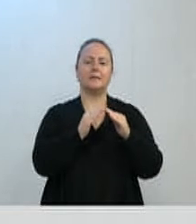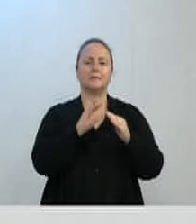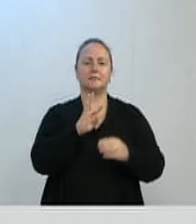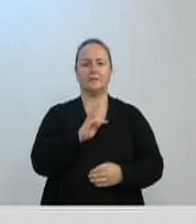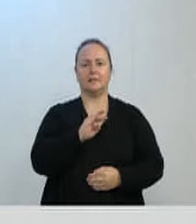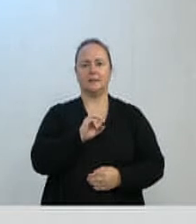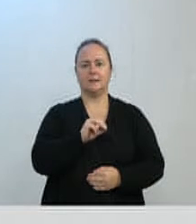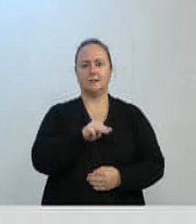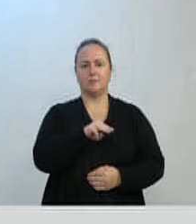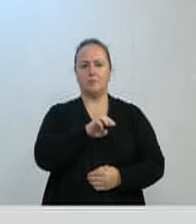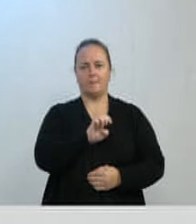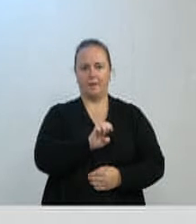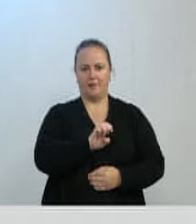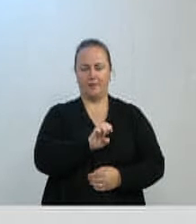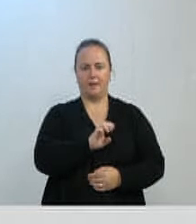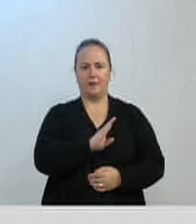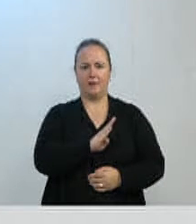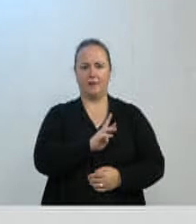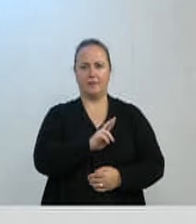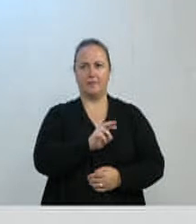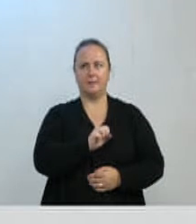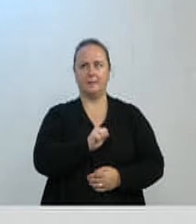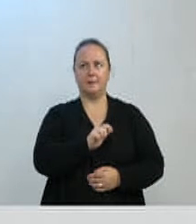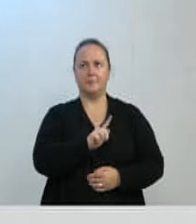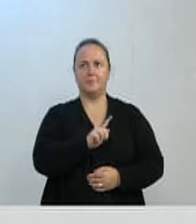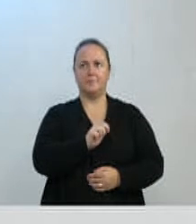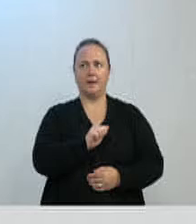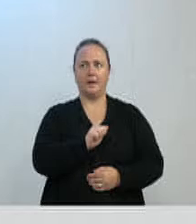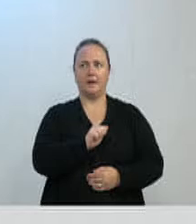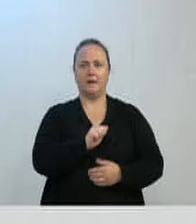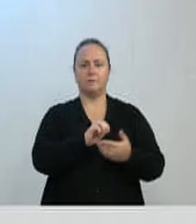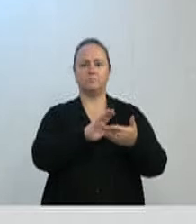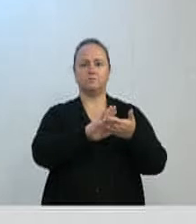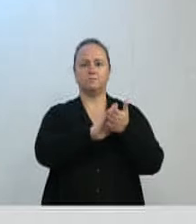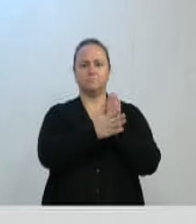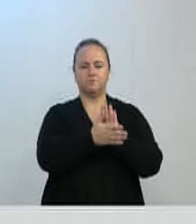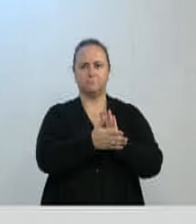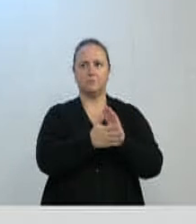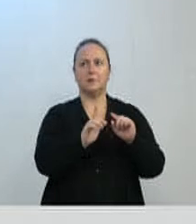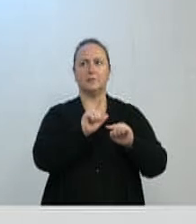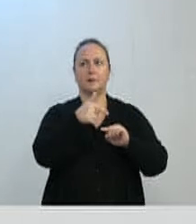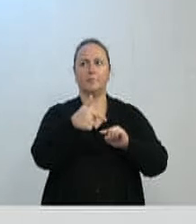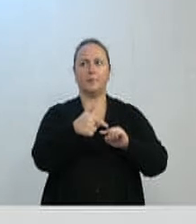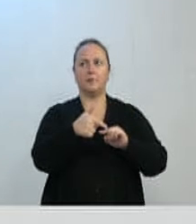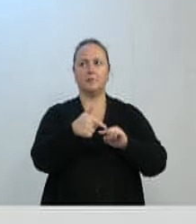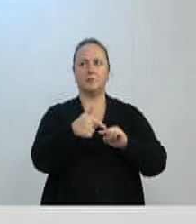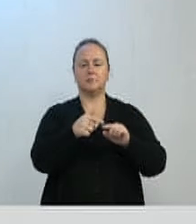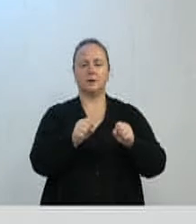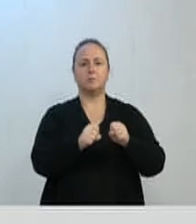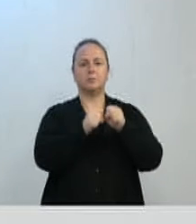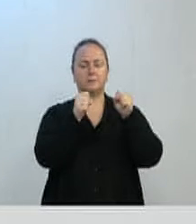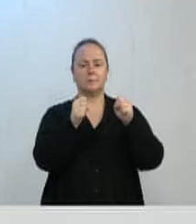Braga. Ali foi demolido para abrir a Rua Floriano Peixoto.